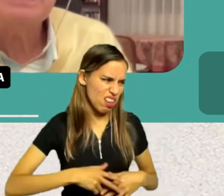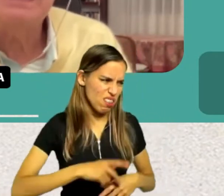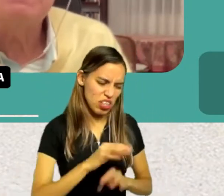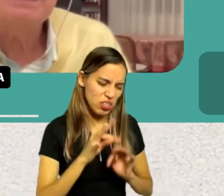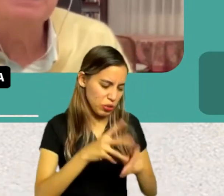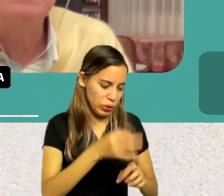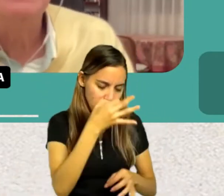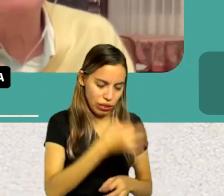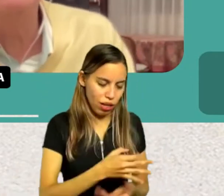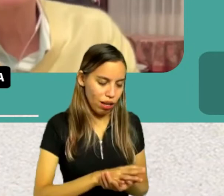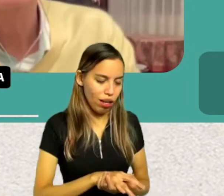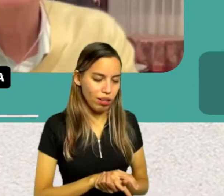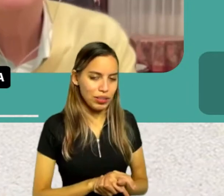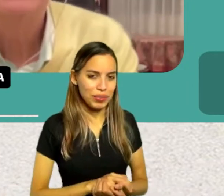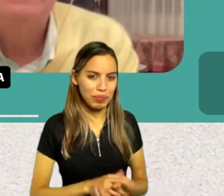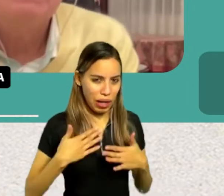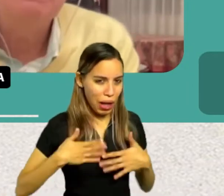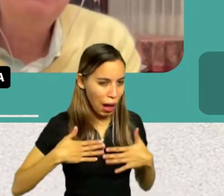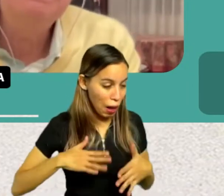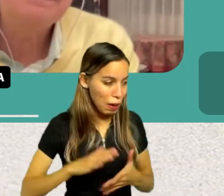Eu pensava. Quebra amarela.